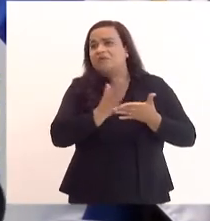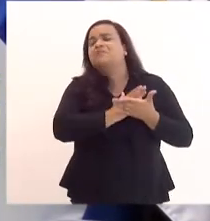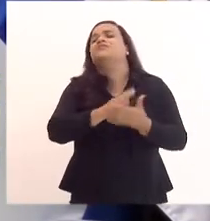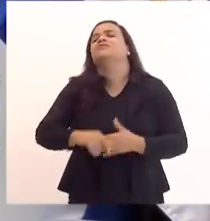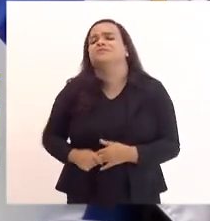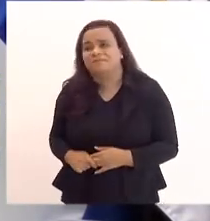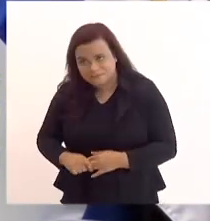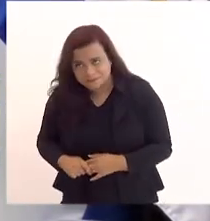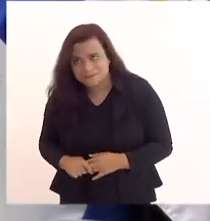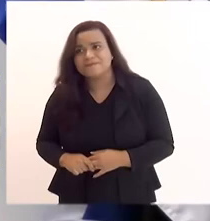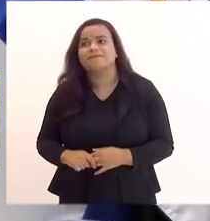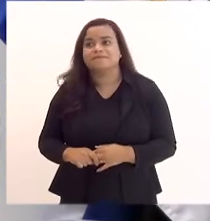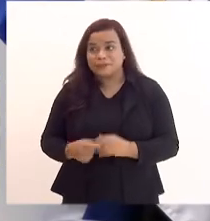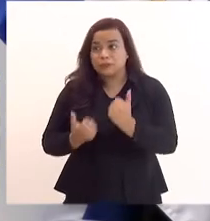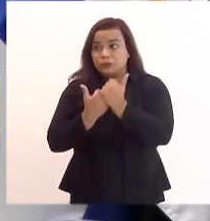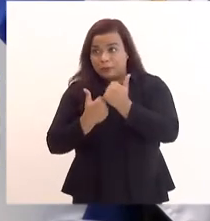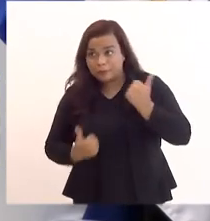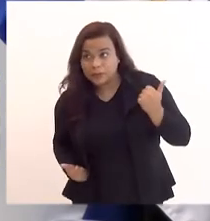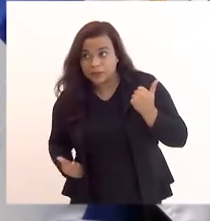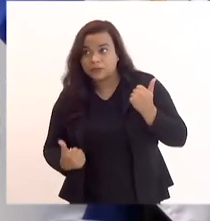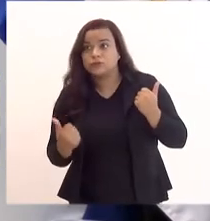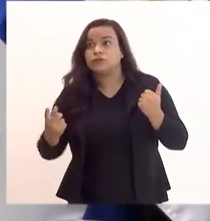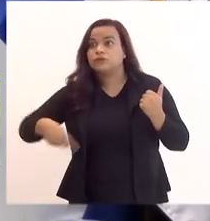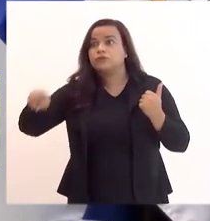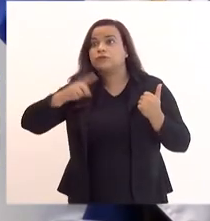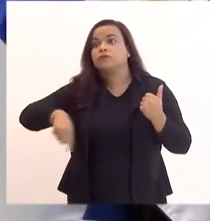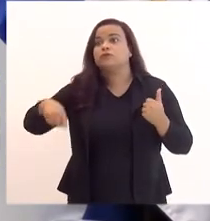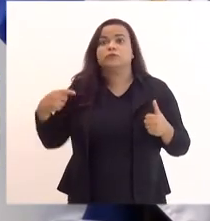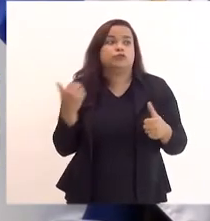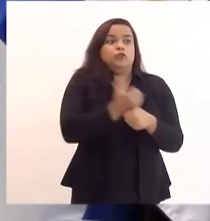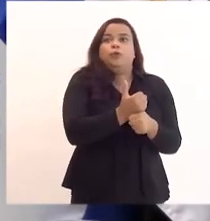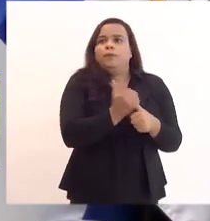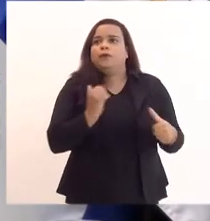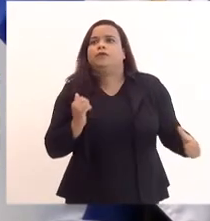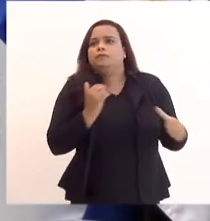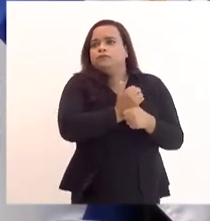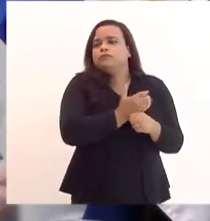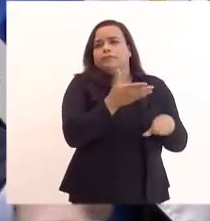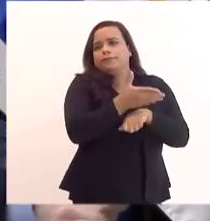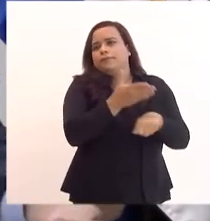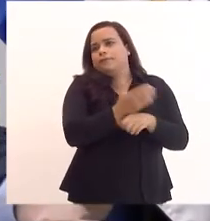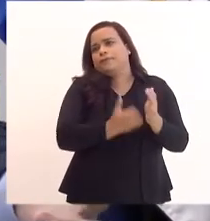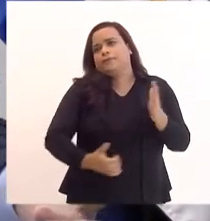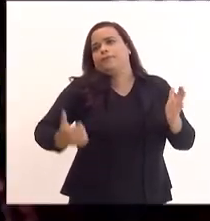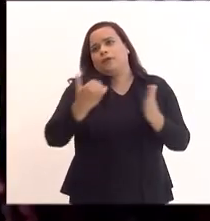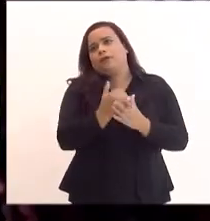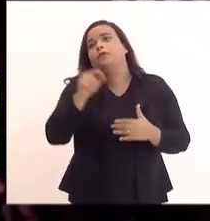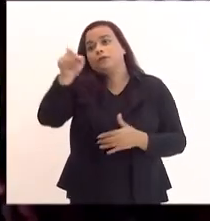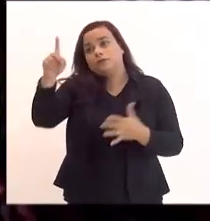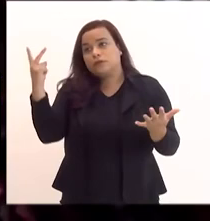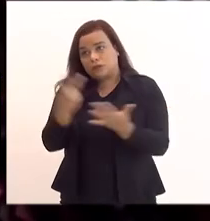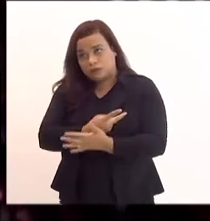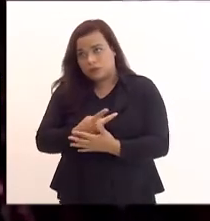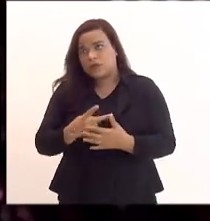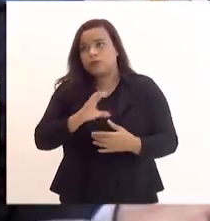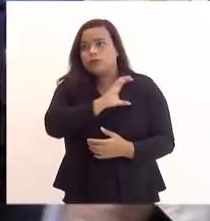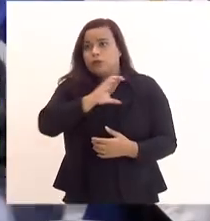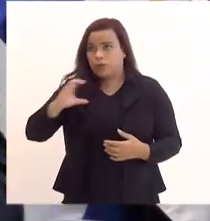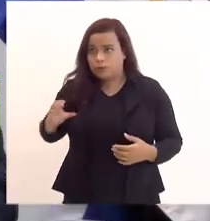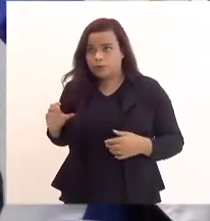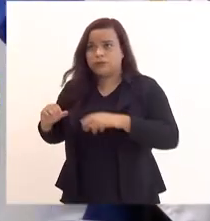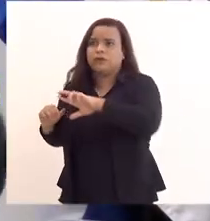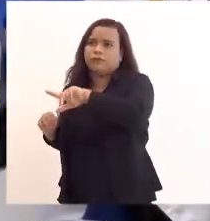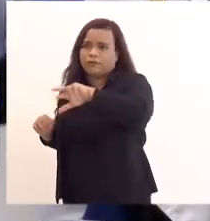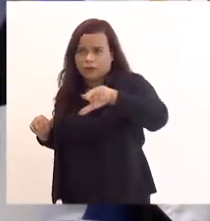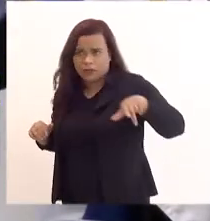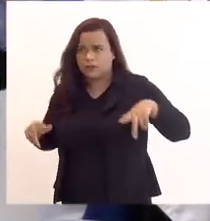Os suplentes, então, participavam mais da reunião da CPI do que... O que acontece em muitas comissões. Do que membros efetivos. E